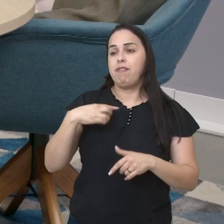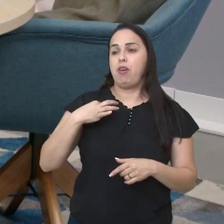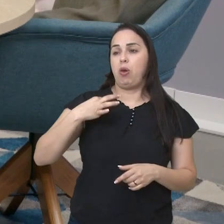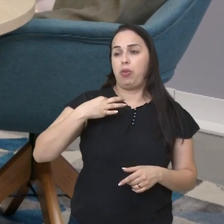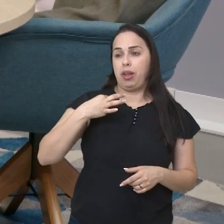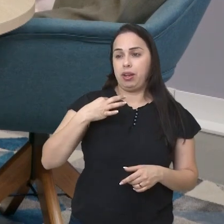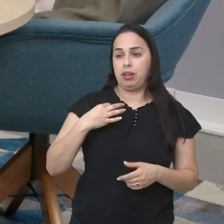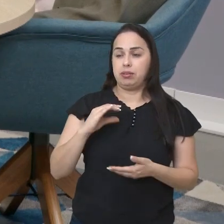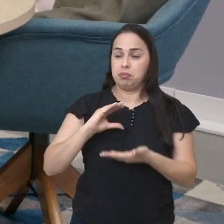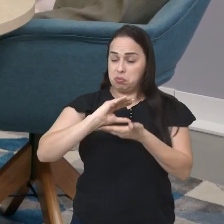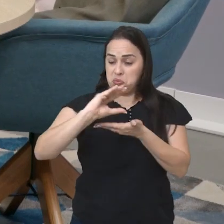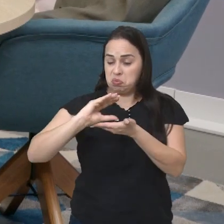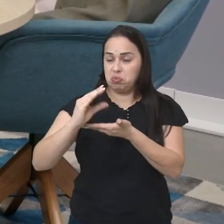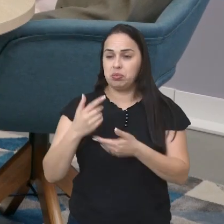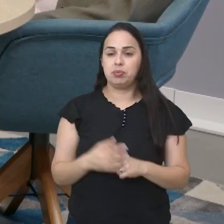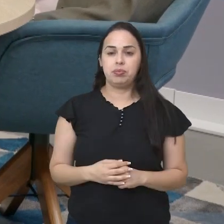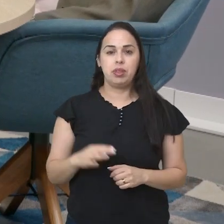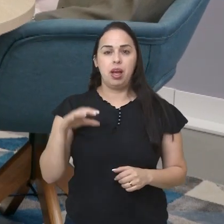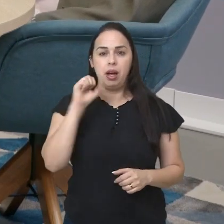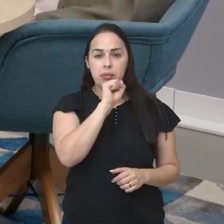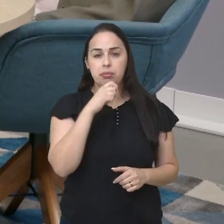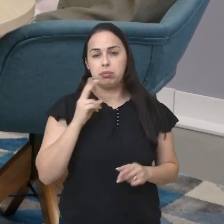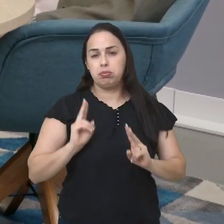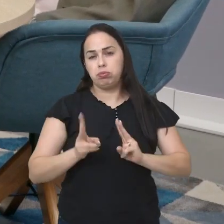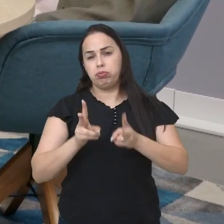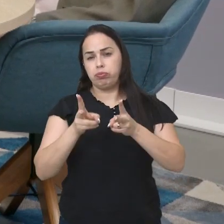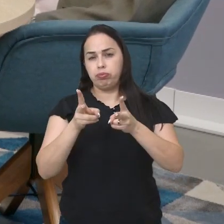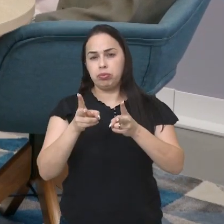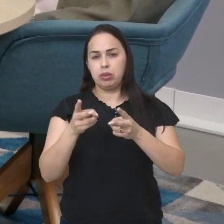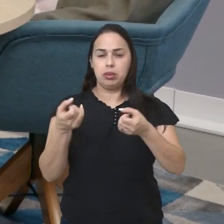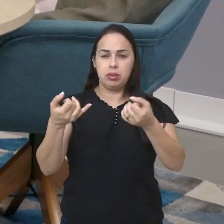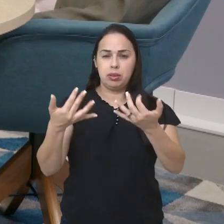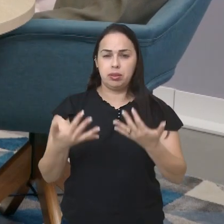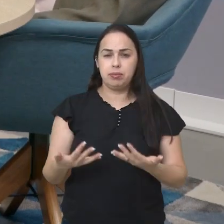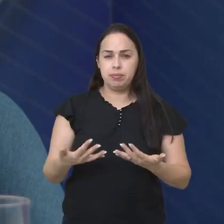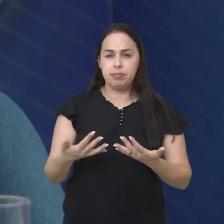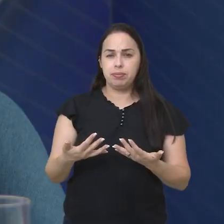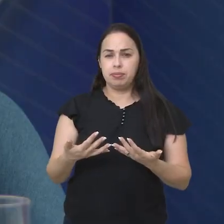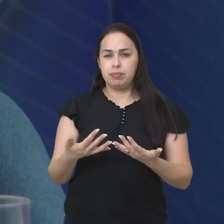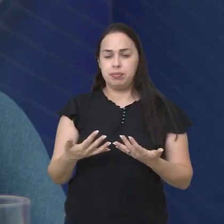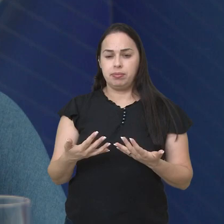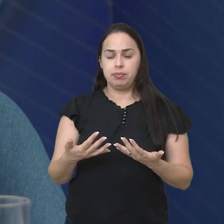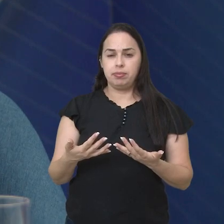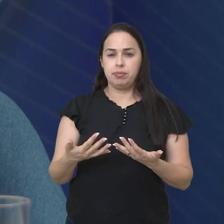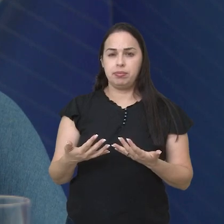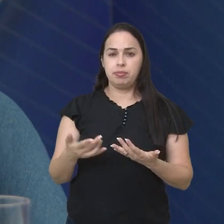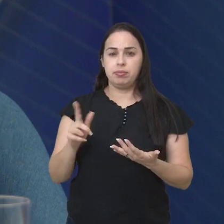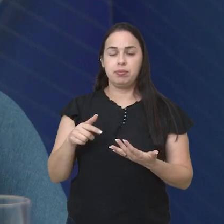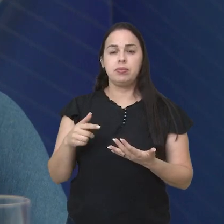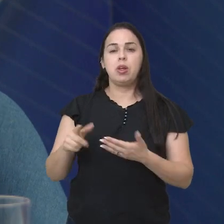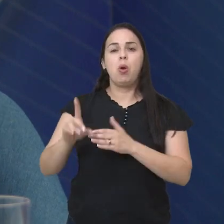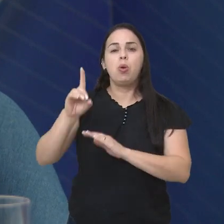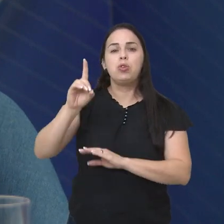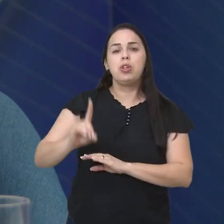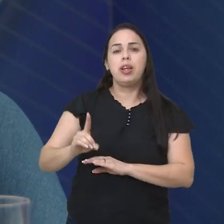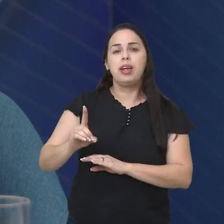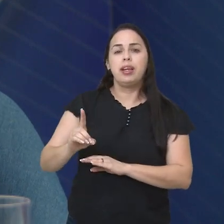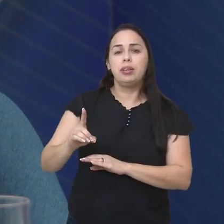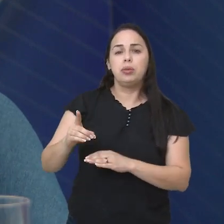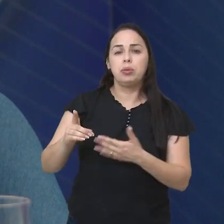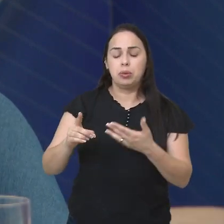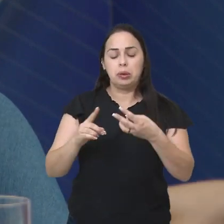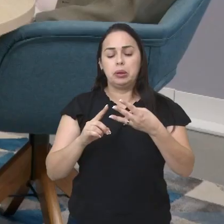Bacana. Rapidamente, para a gente continuar, fala para a gente um pouquinho o papel do direito nesse terceiro